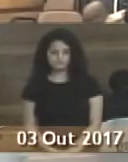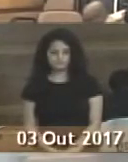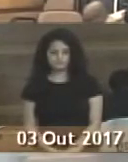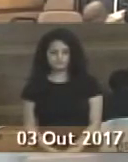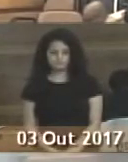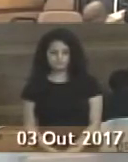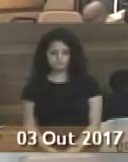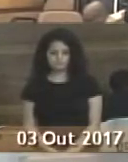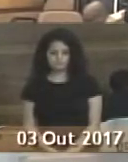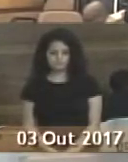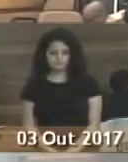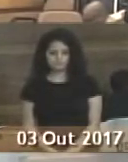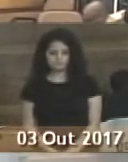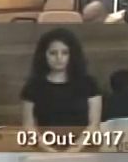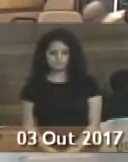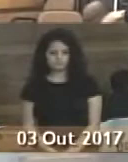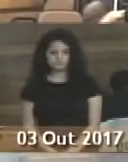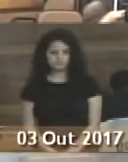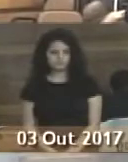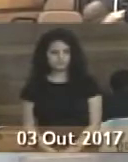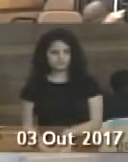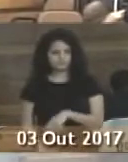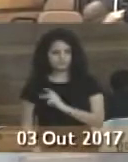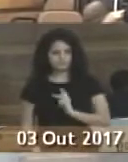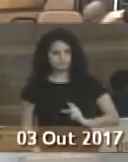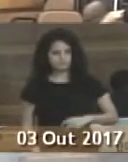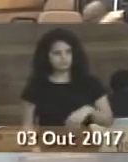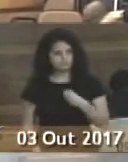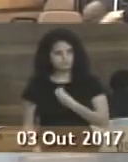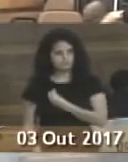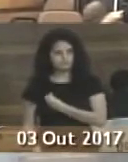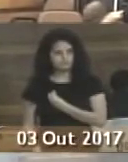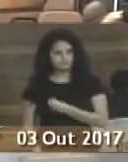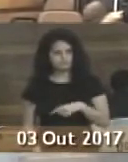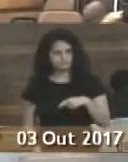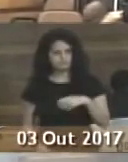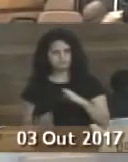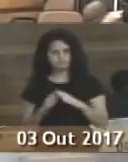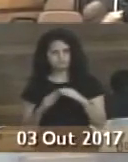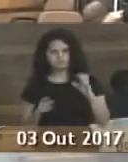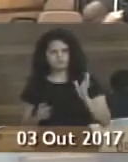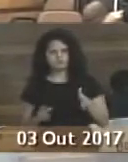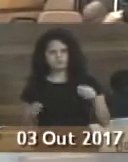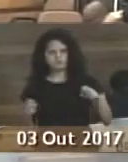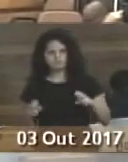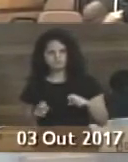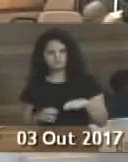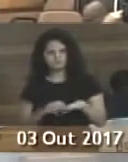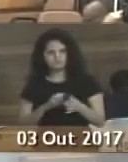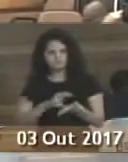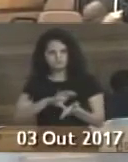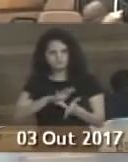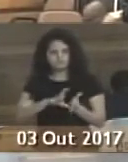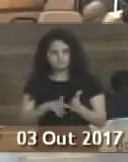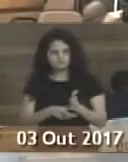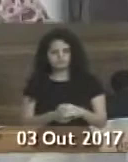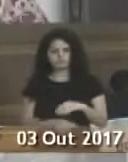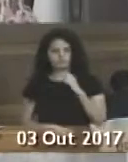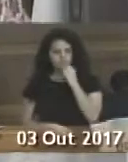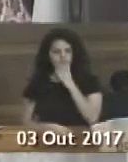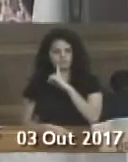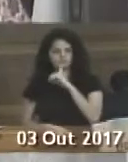Cadê meu eterno presidente Fiote? Está aí? Essa casa já foi mais devagar, né? Bom dia a